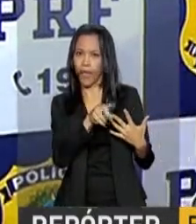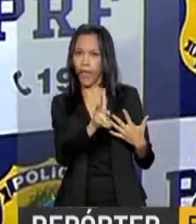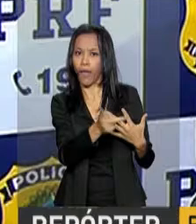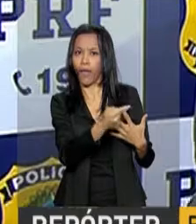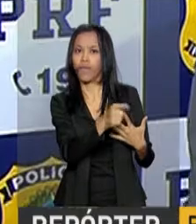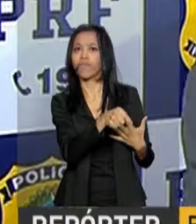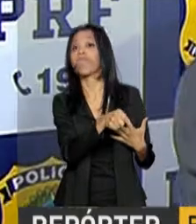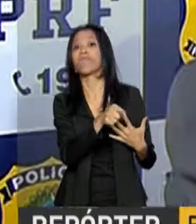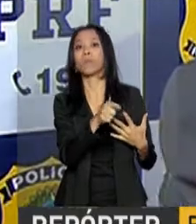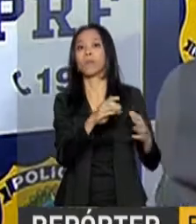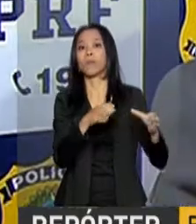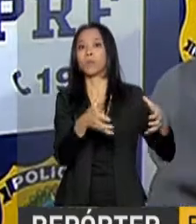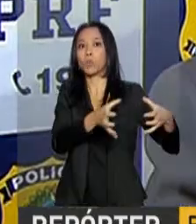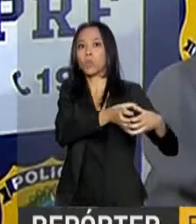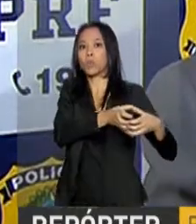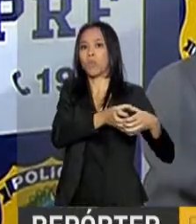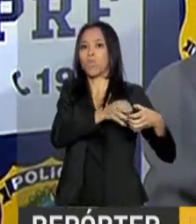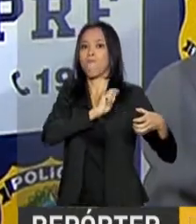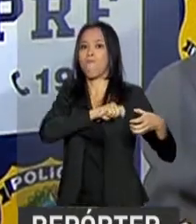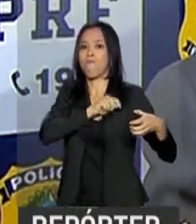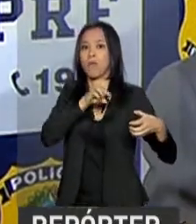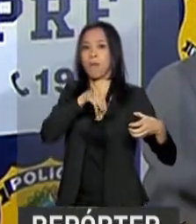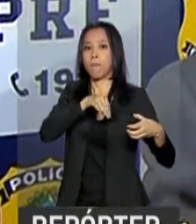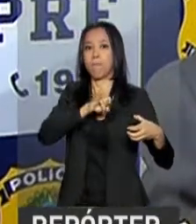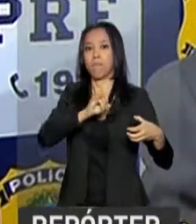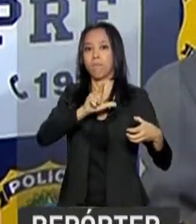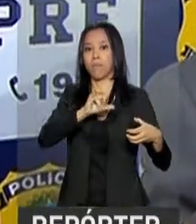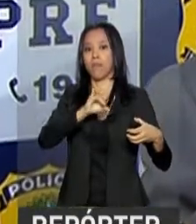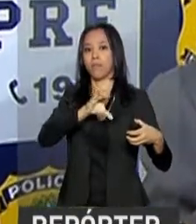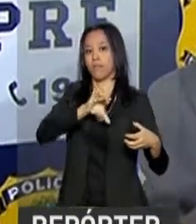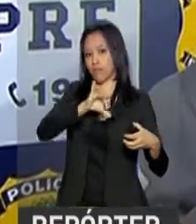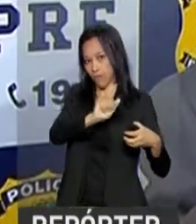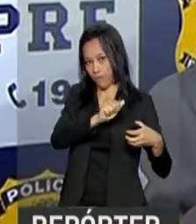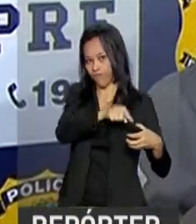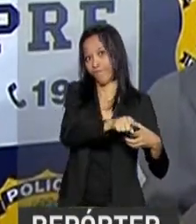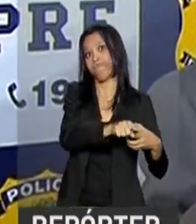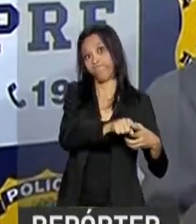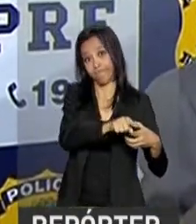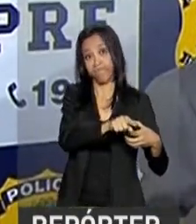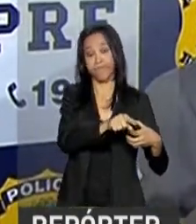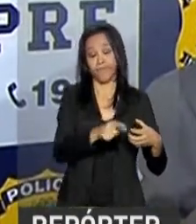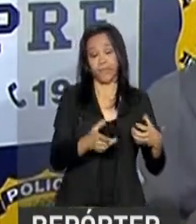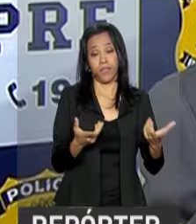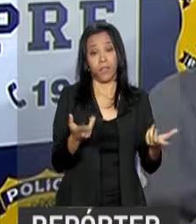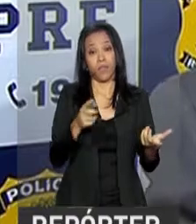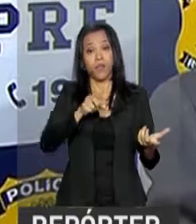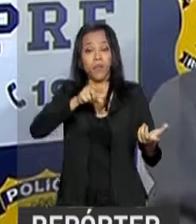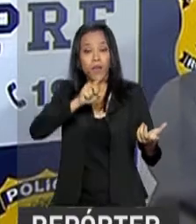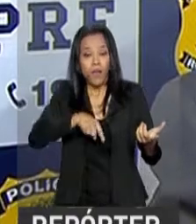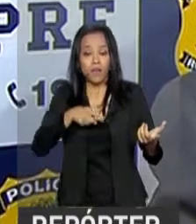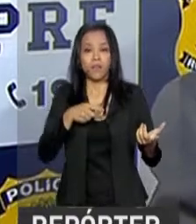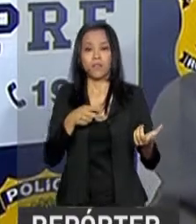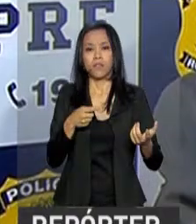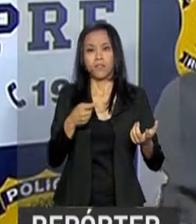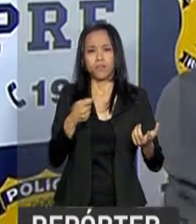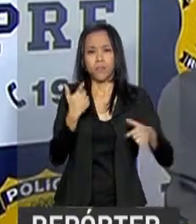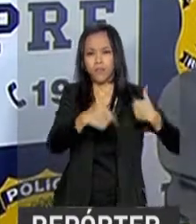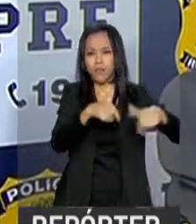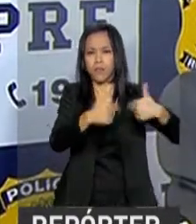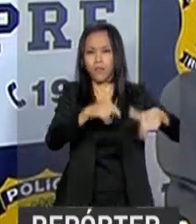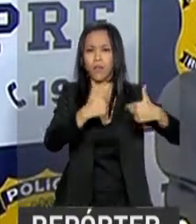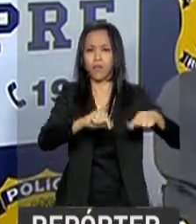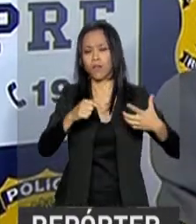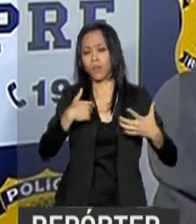milícia porque que inicialmente eles trabalharam com ele tinha que ser assim com um grande conjunto de